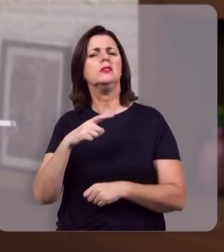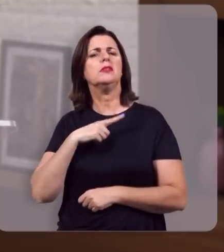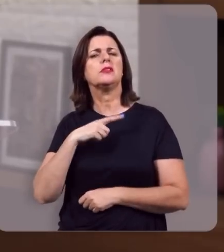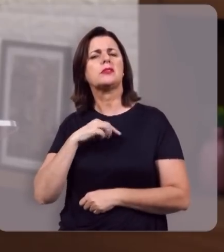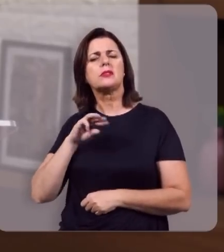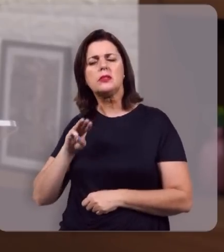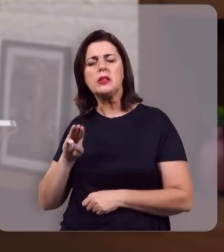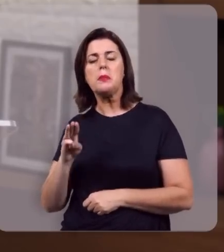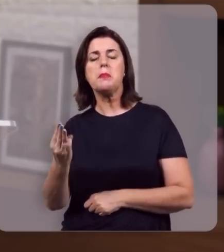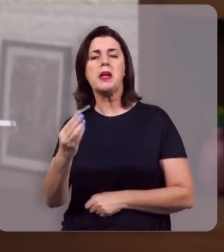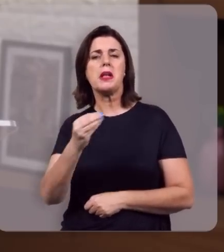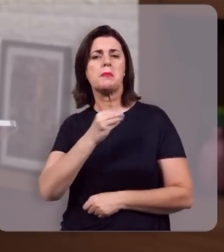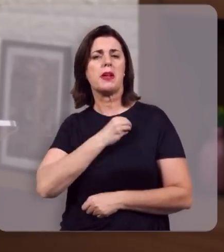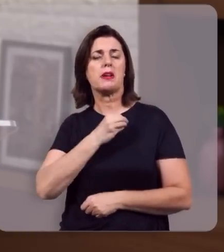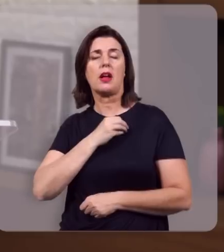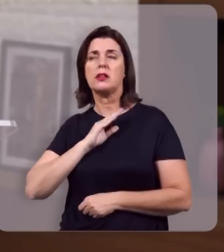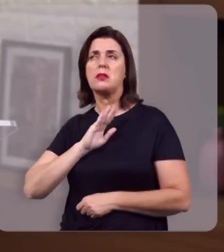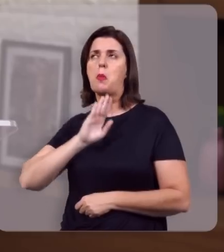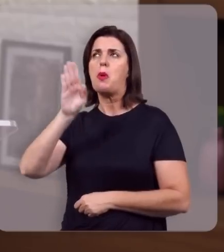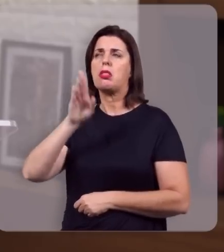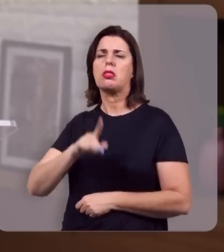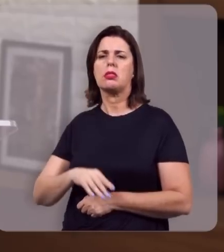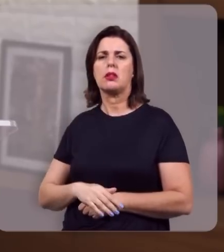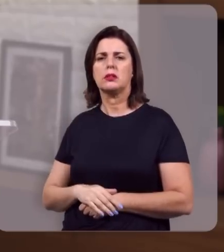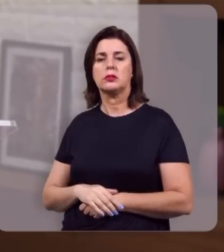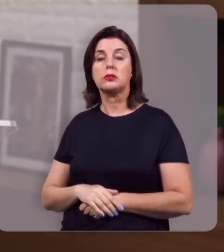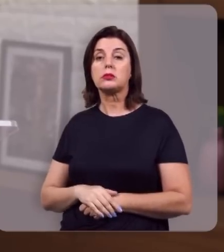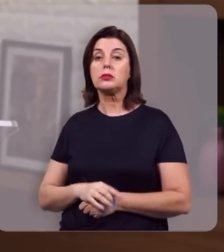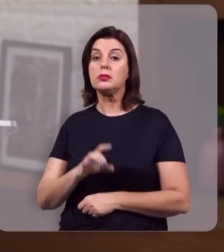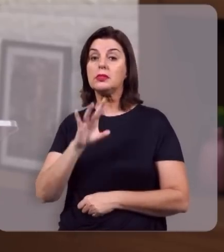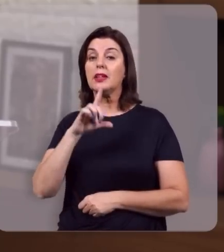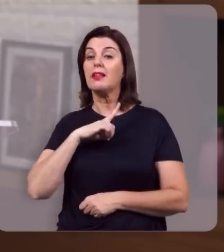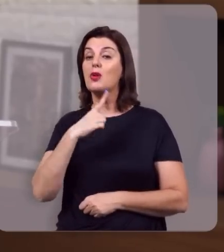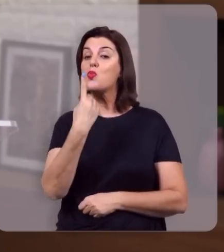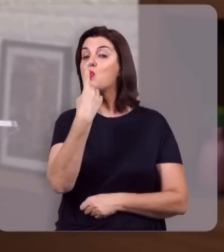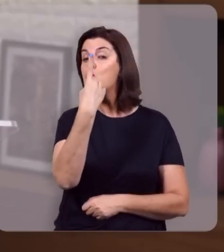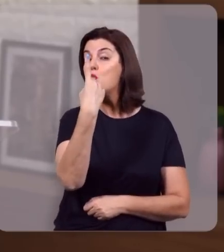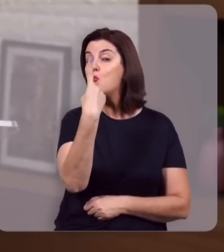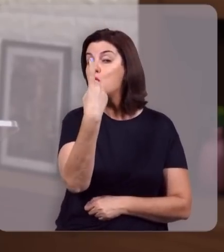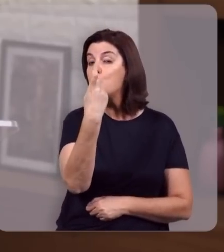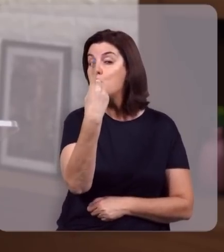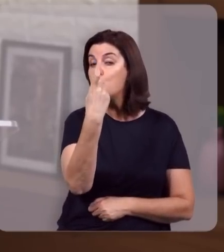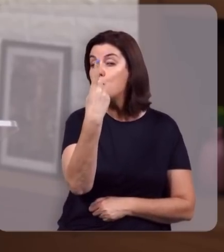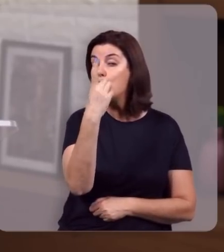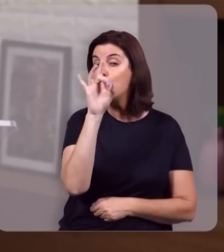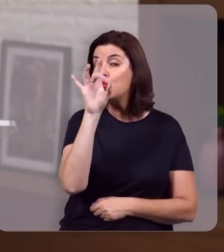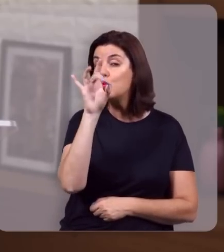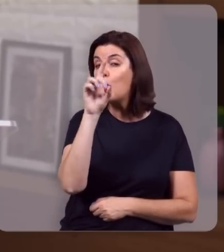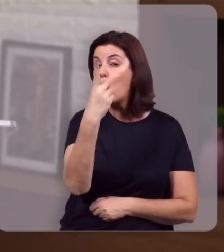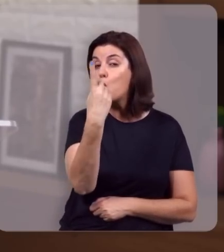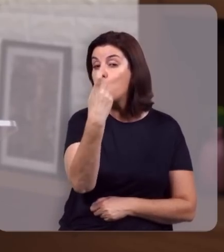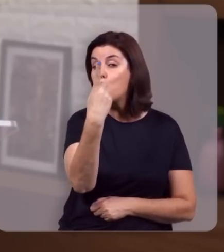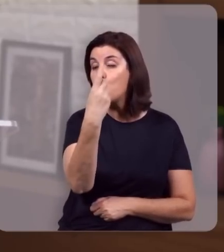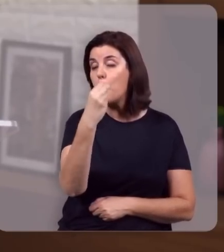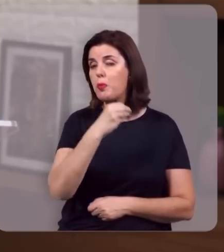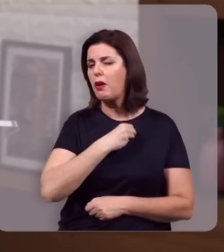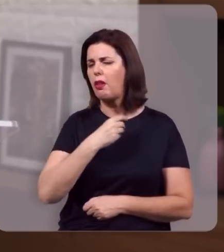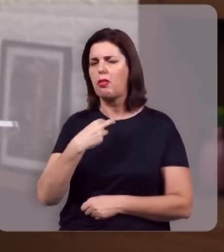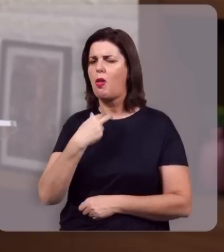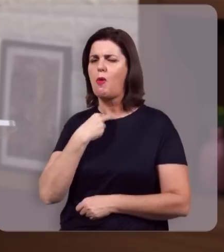ter milhares de pecados para não entrar no céu. Se você tiver um só pecado, você não pode entrar no